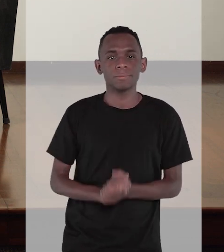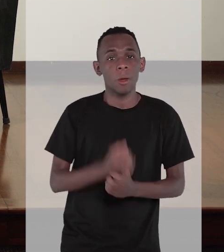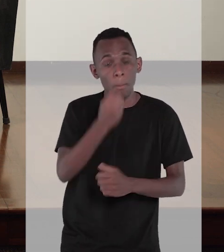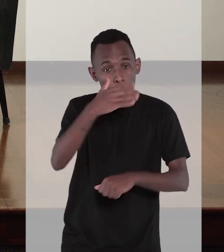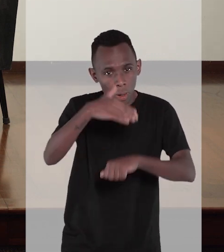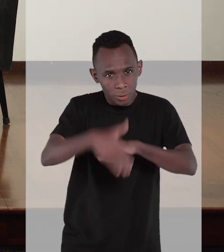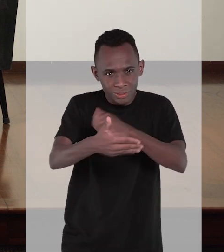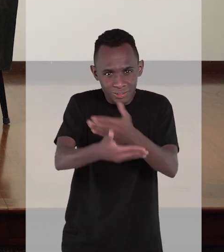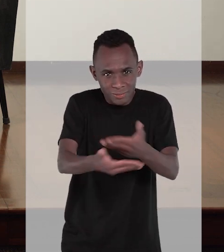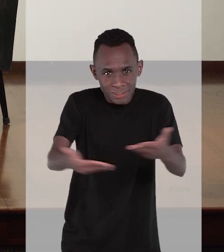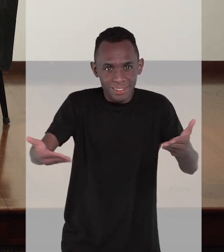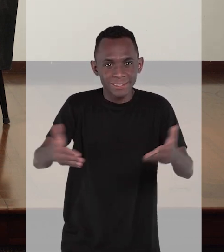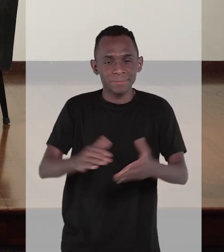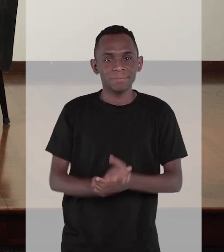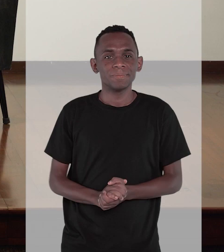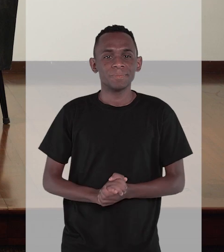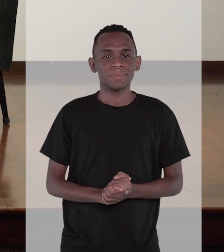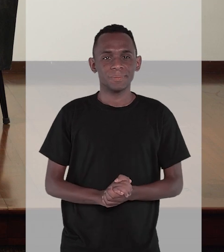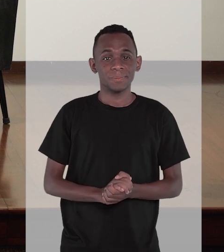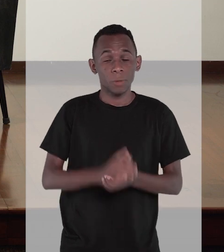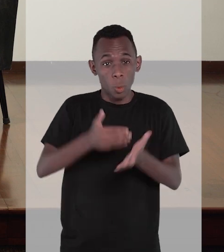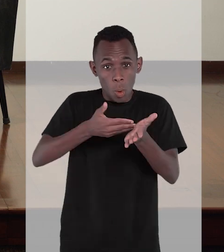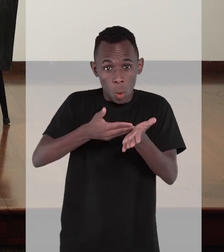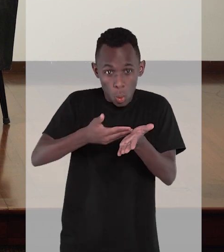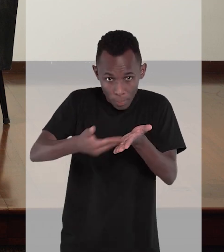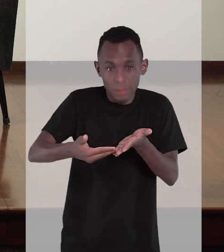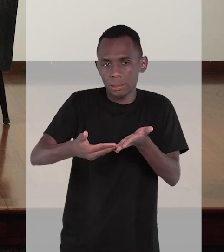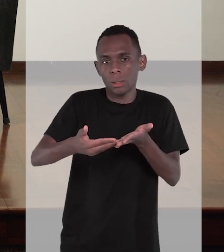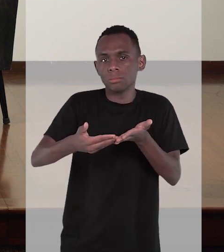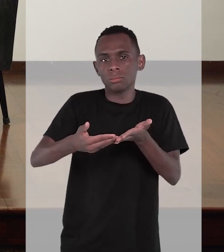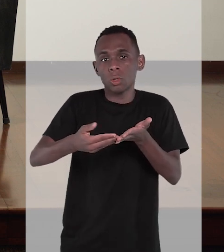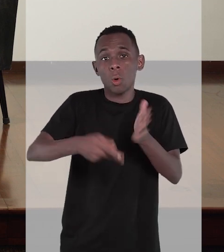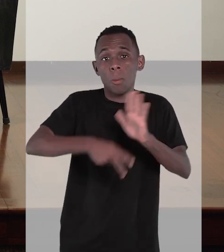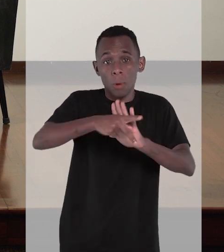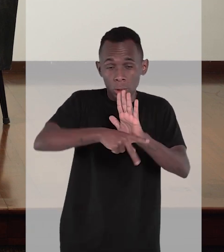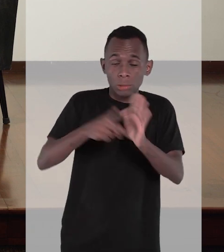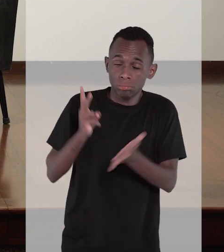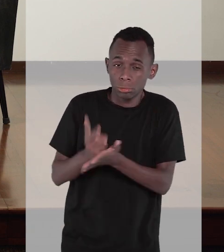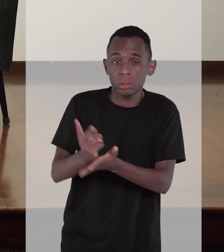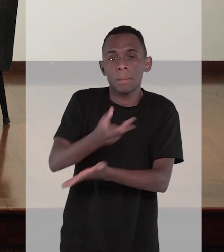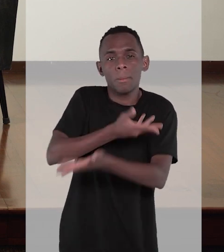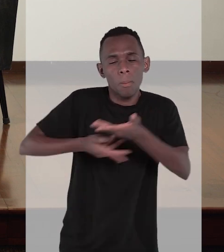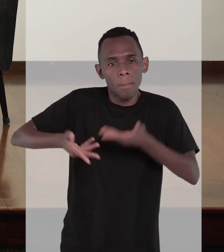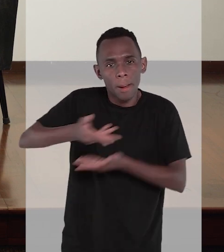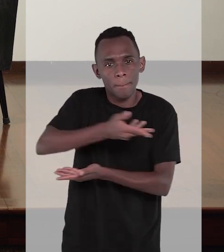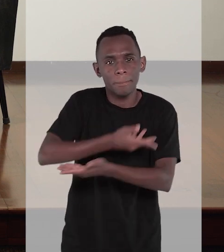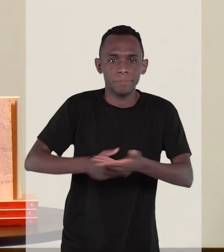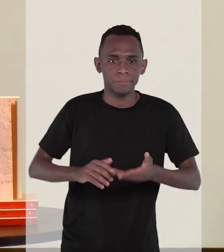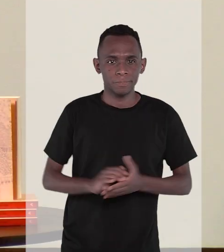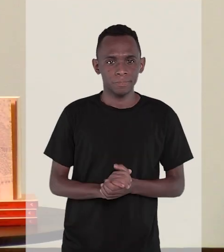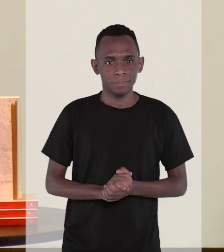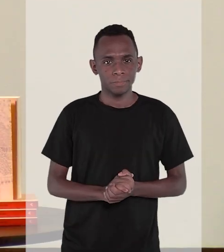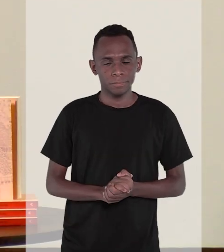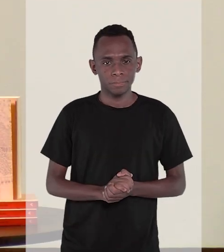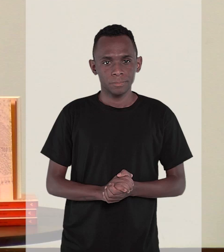coisas. Gente, muito boa noite. Vamos dar início a mais uma edição do projeto Sempre um